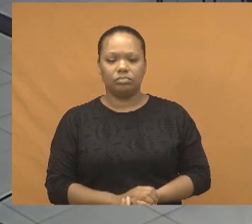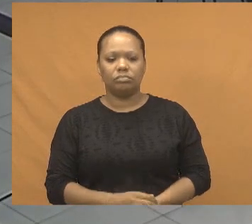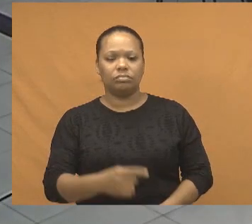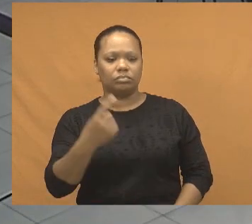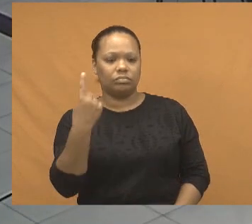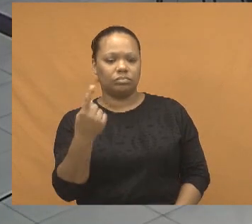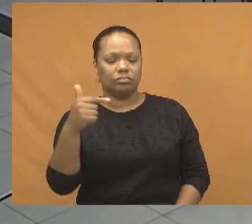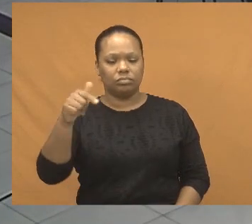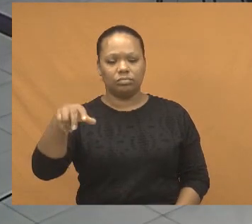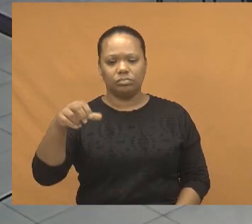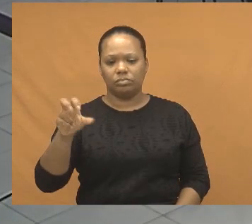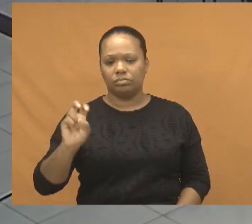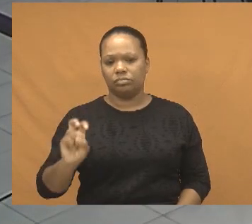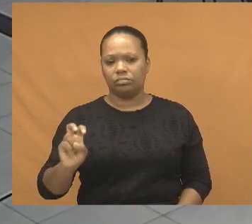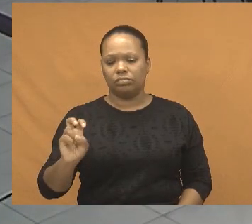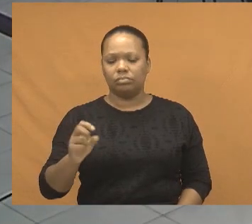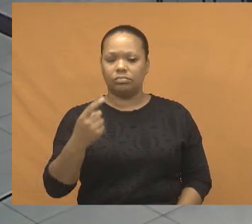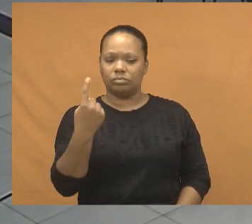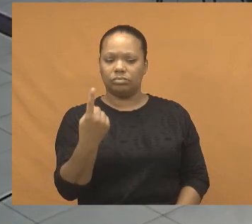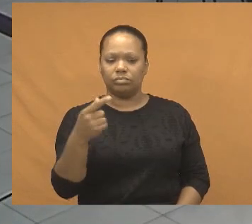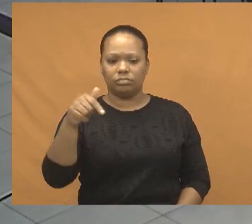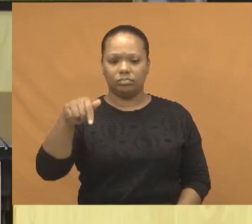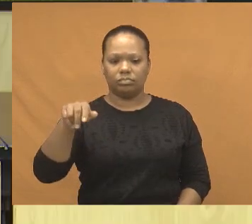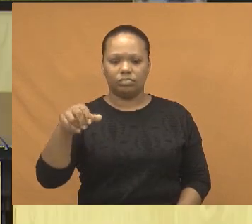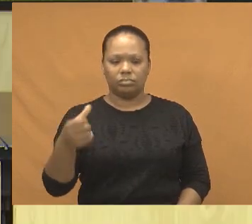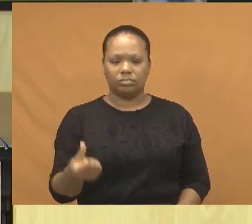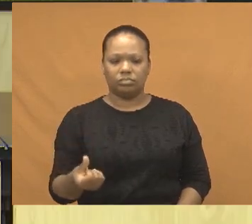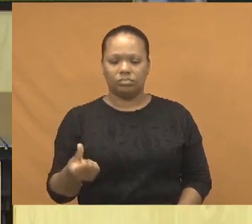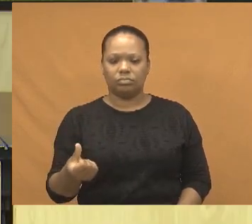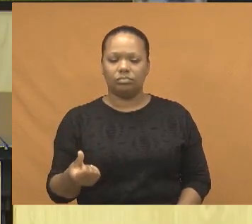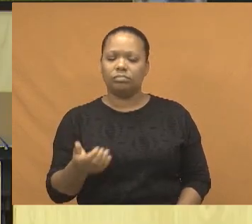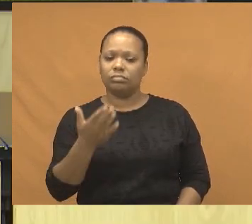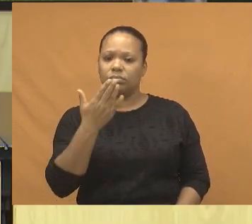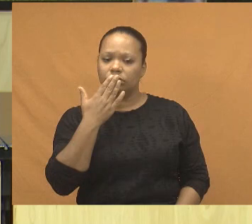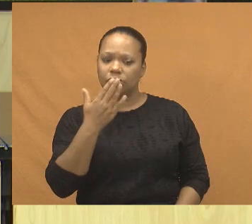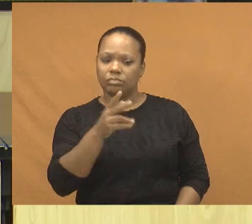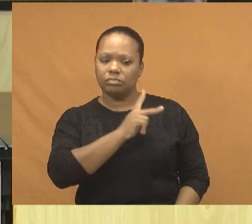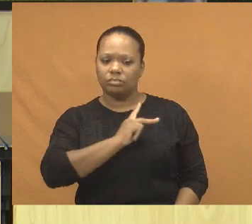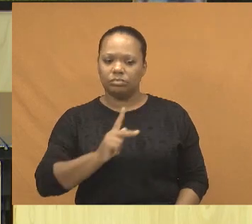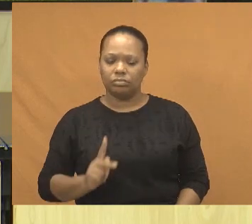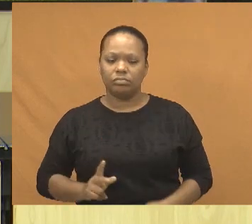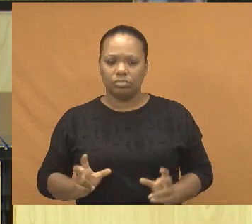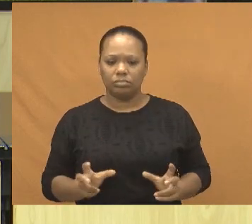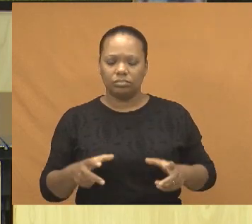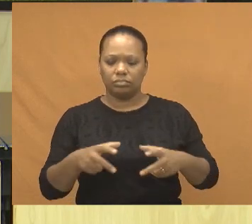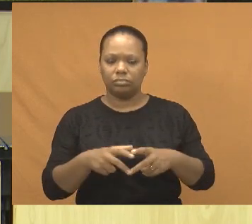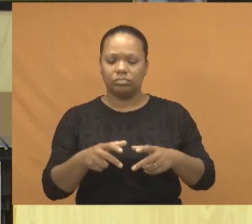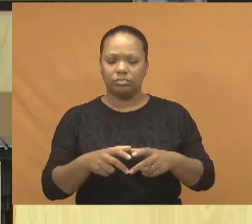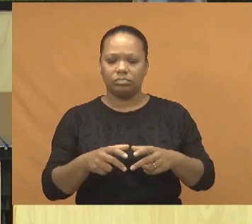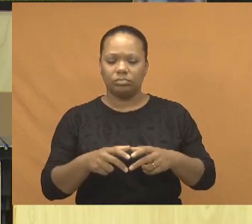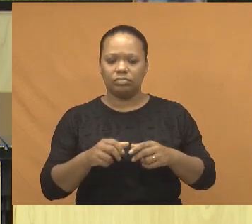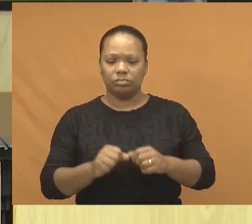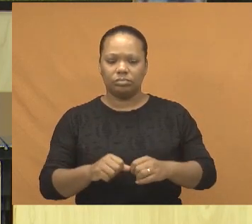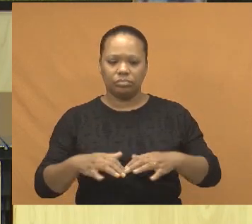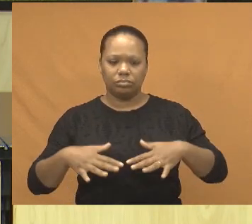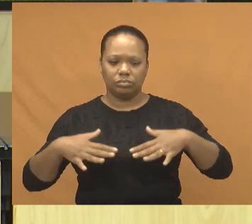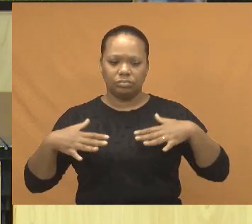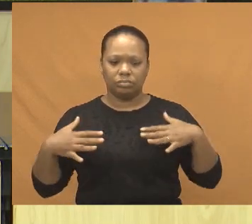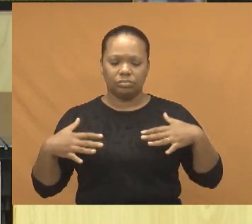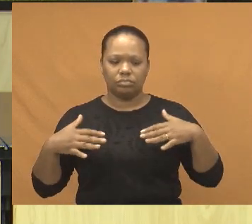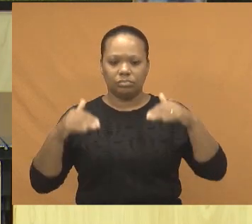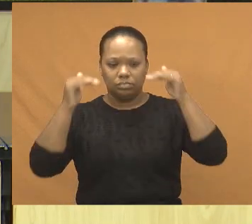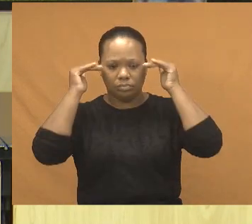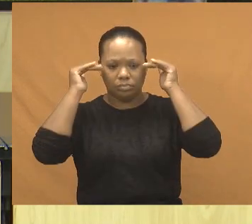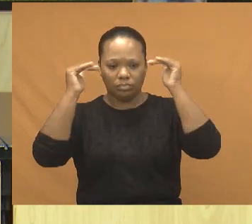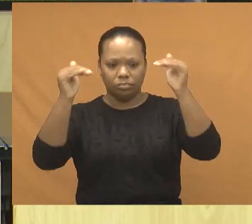números 175 e 176. Requeremos ao excelentíssimo senhor presidente desta casa, ouvido e aprovado pela Igreja